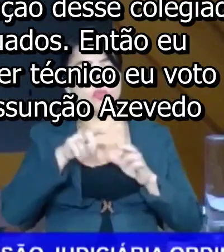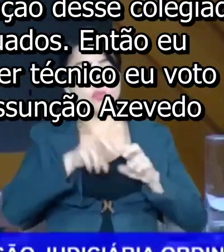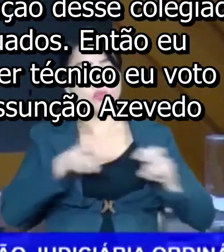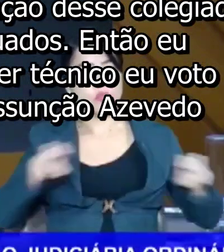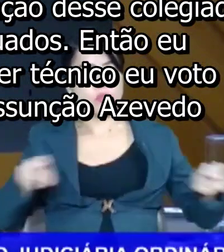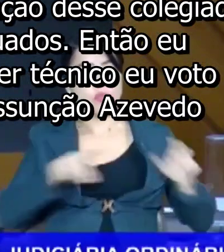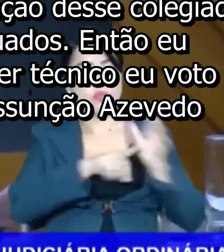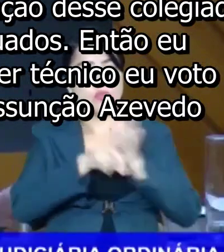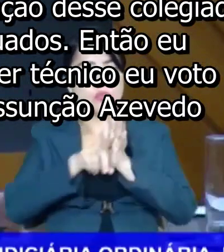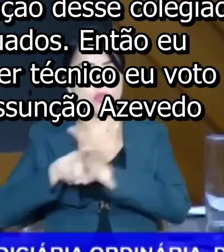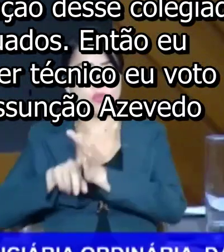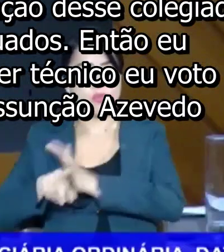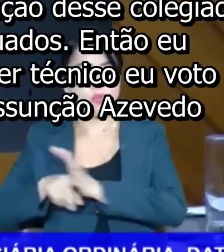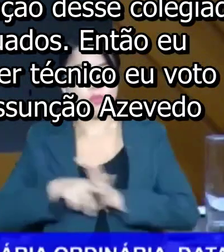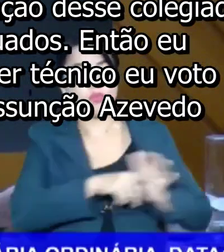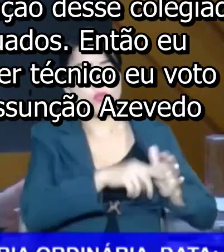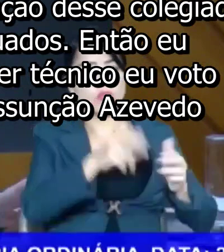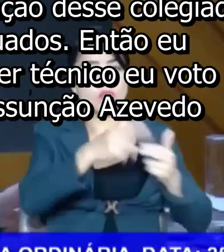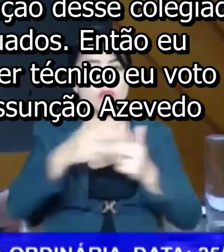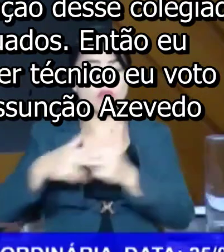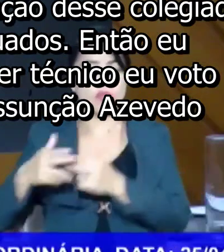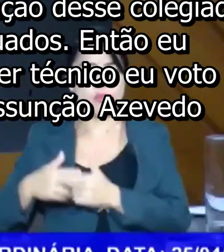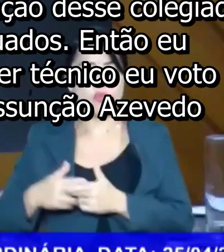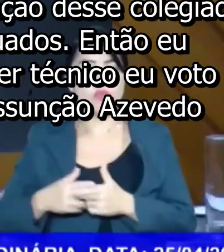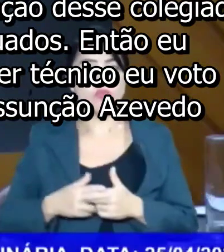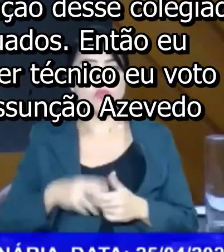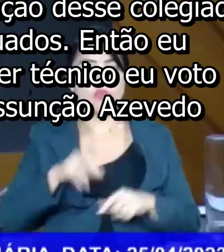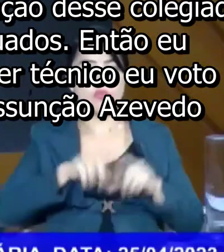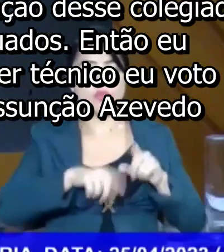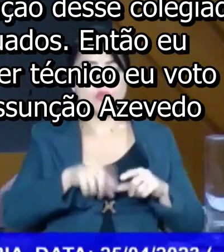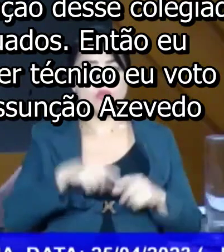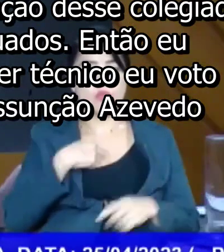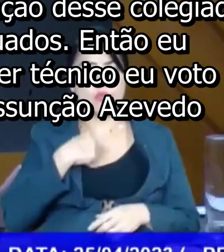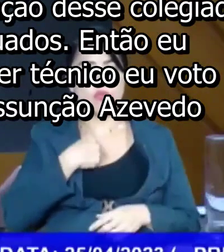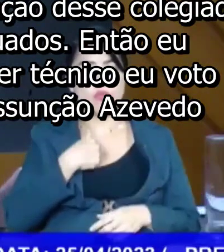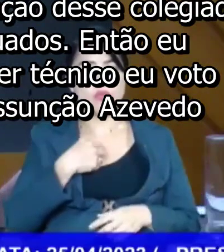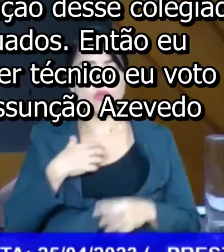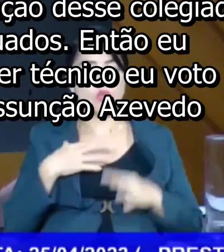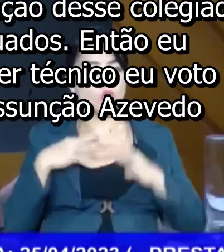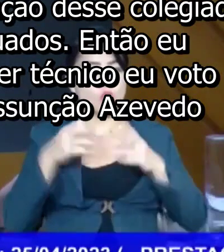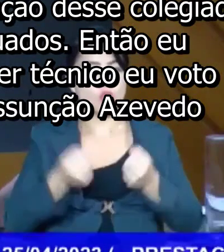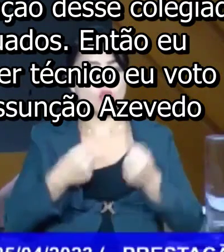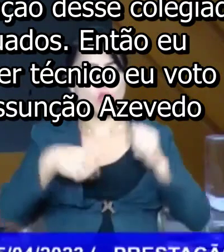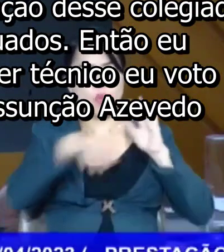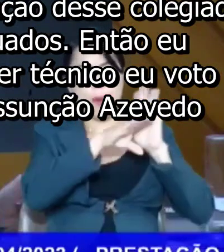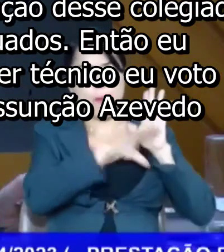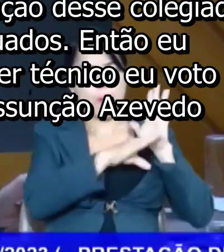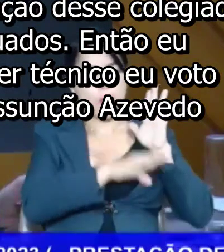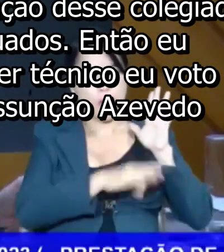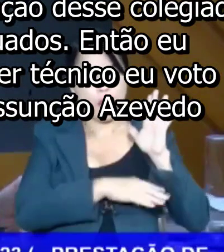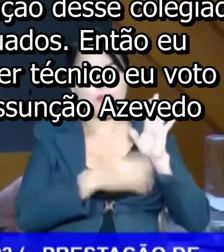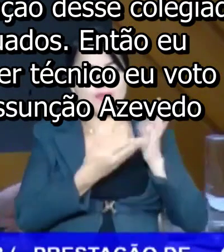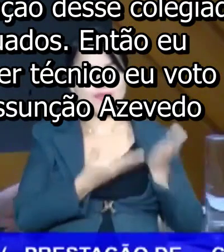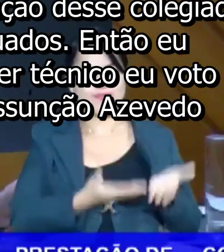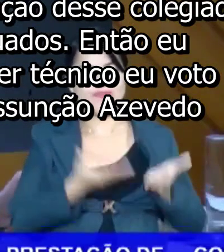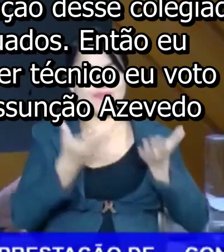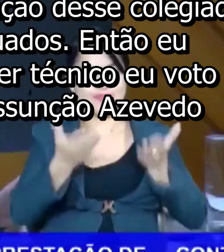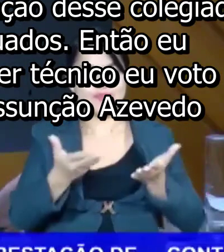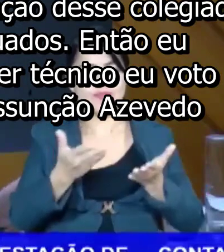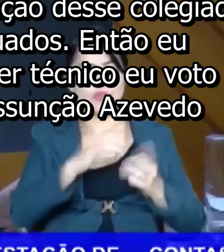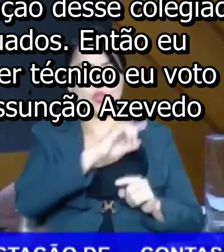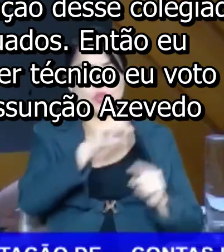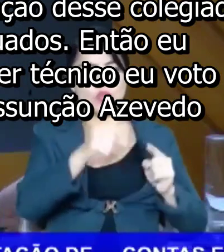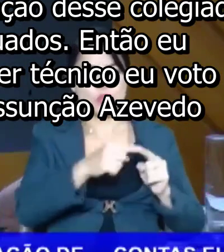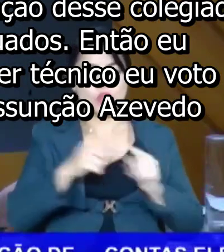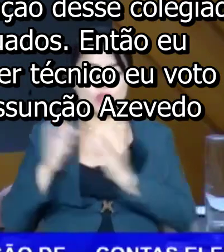matéria, desde que sejam utilizados instrumentos adequados. Então, diante de tudo que foi exposto, em consonância com o